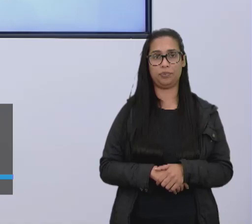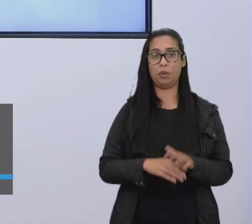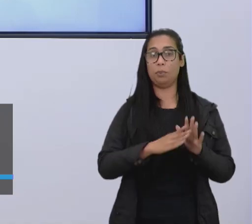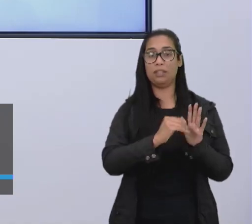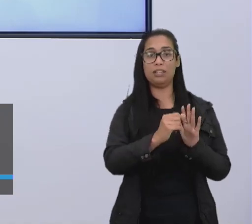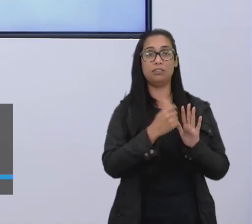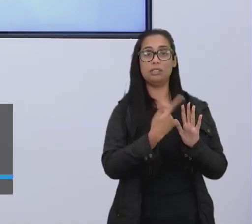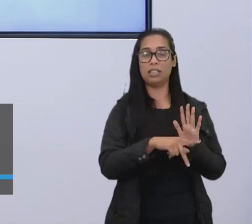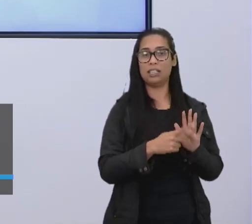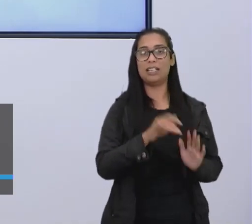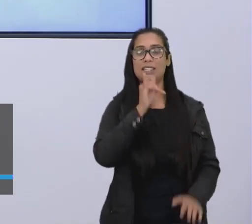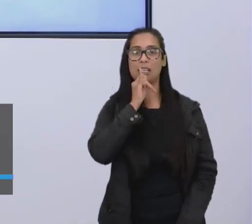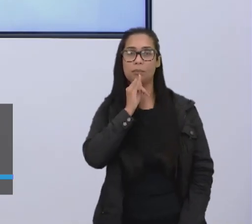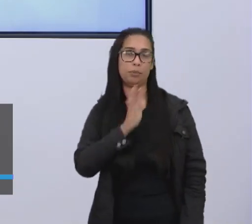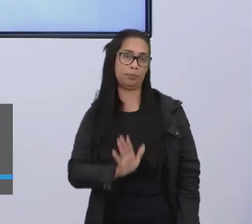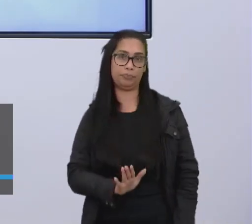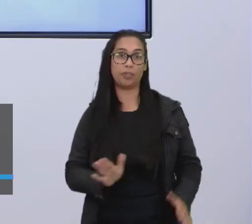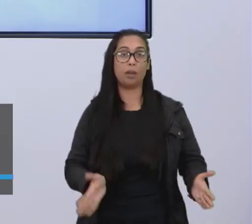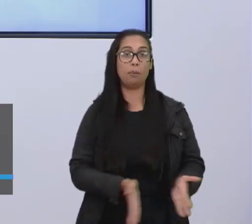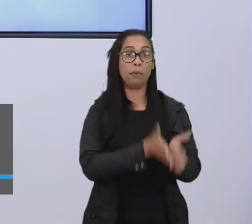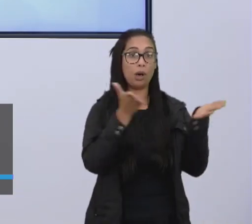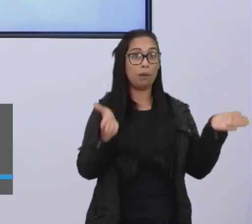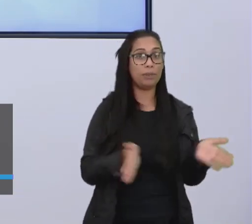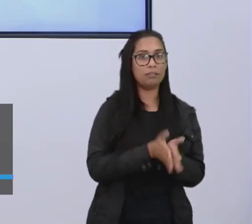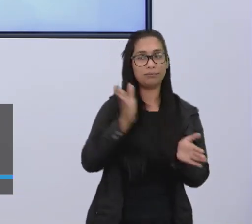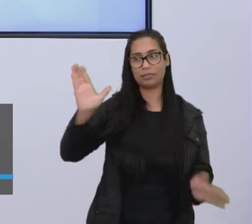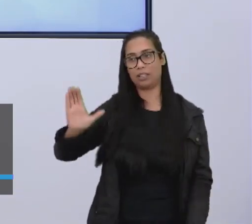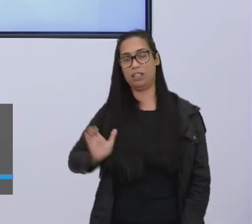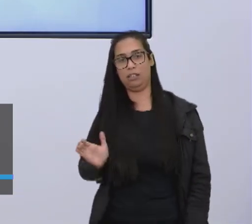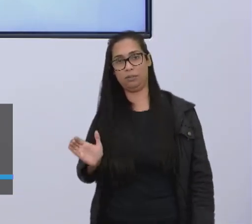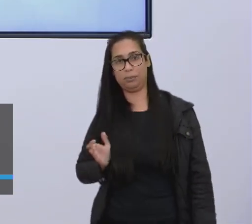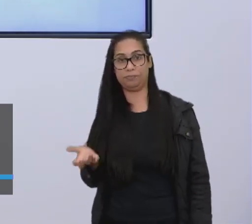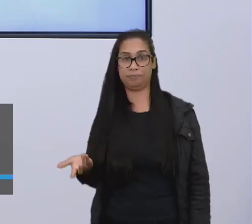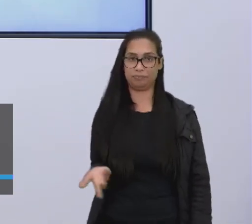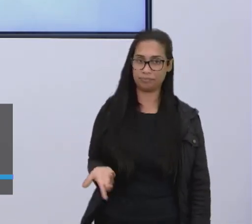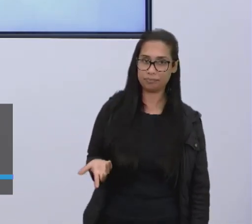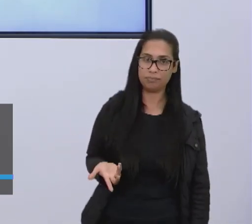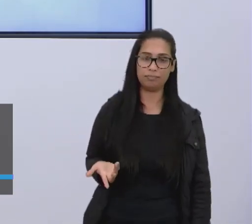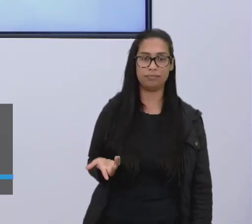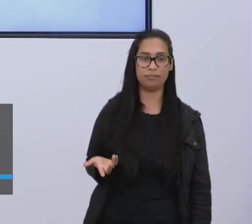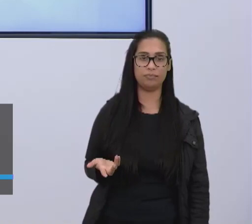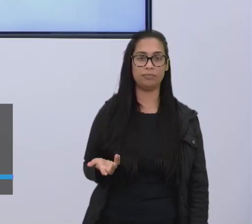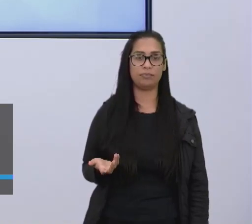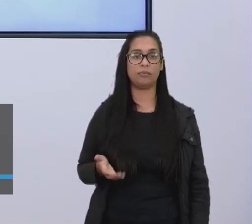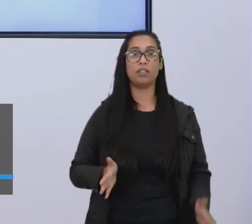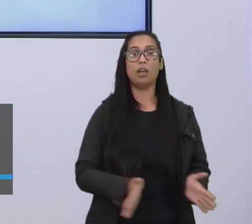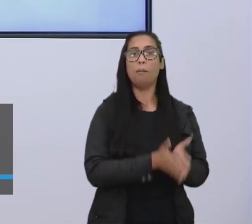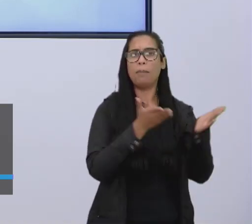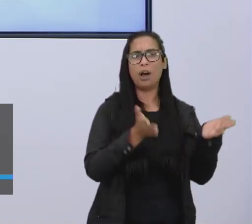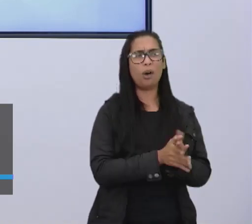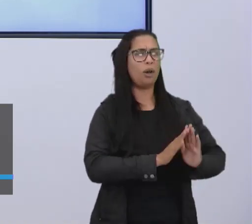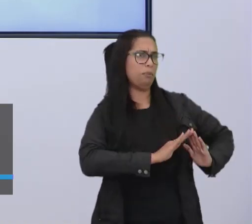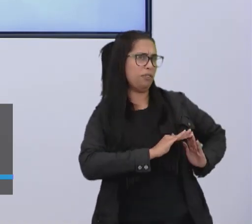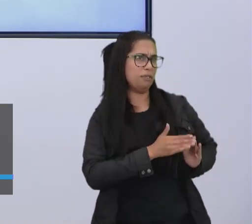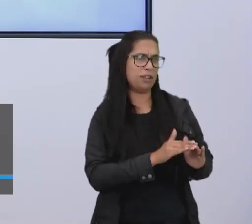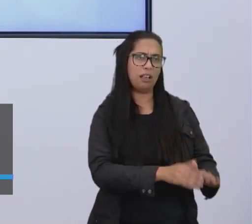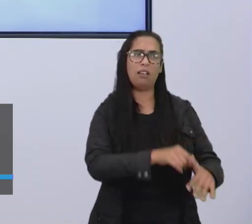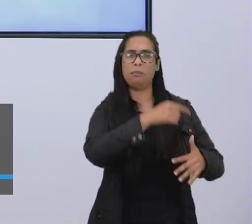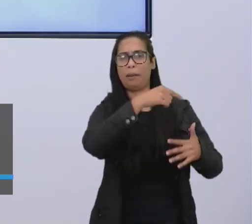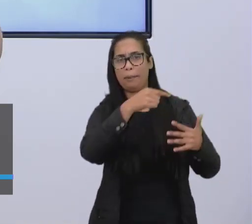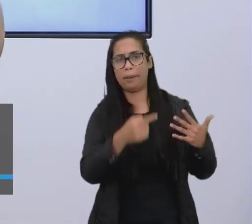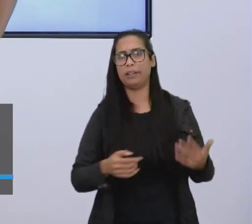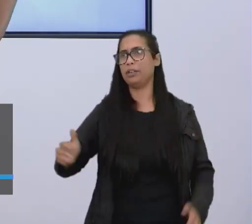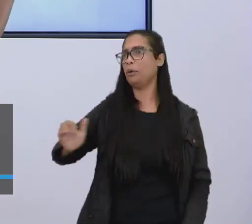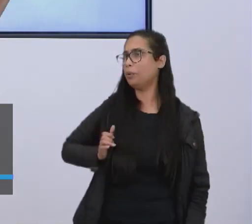social, você ser pobre ou você ser rico. Esse estereótipo de tipo pobre, favelado, blá, blá, blá, blá, e o